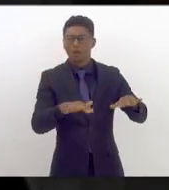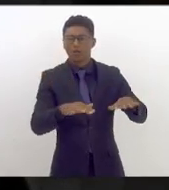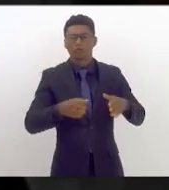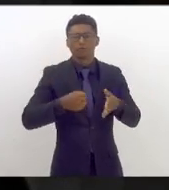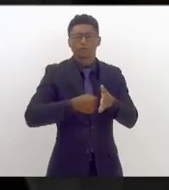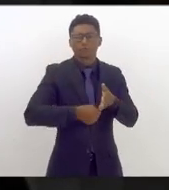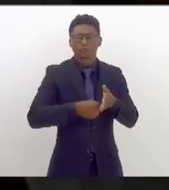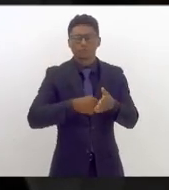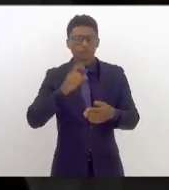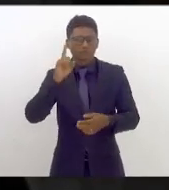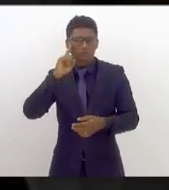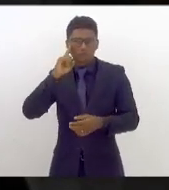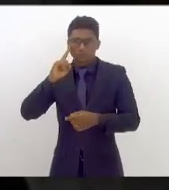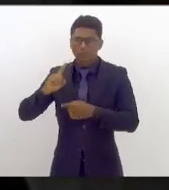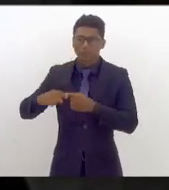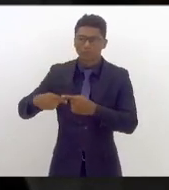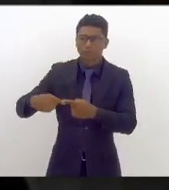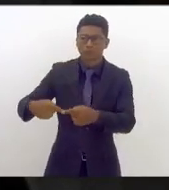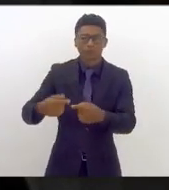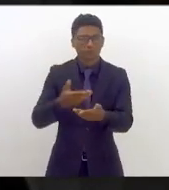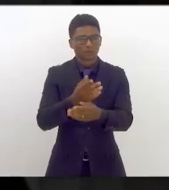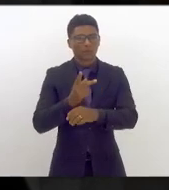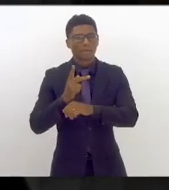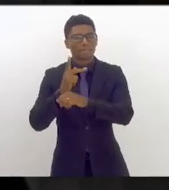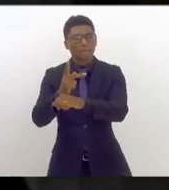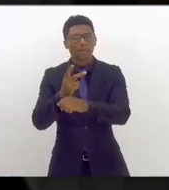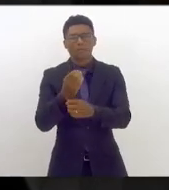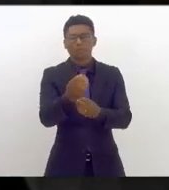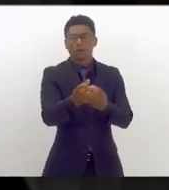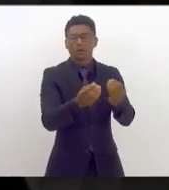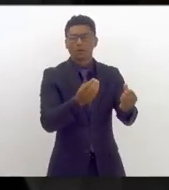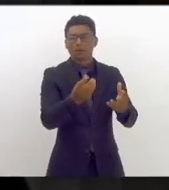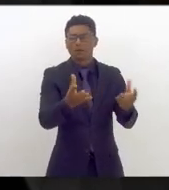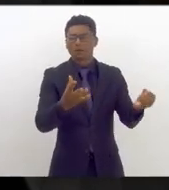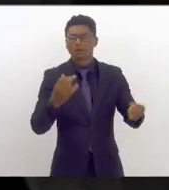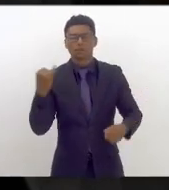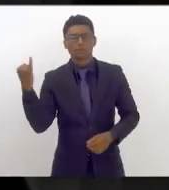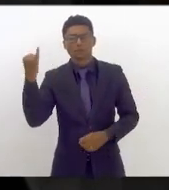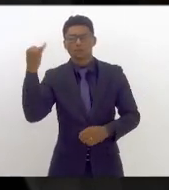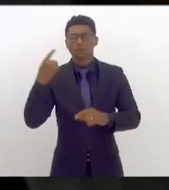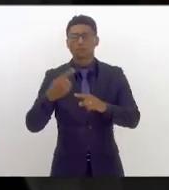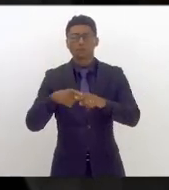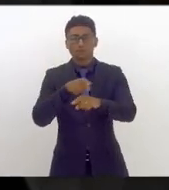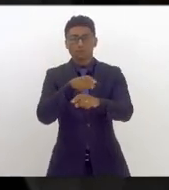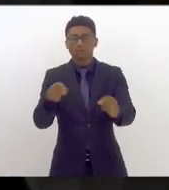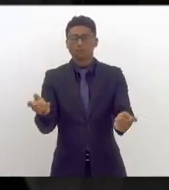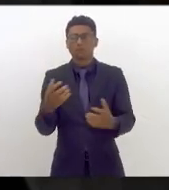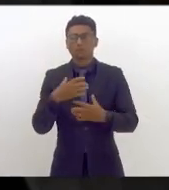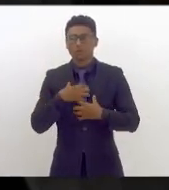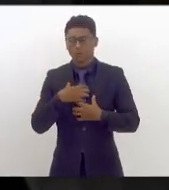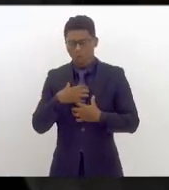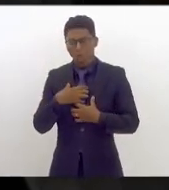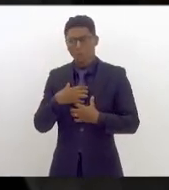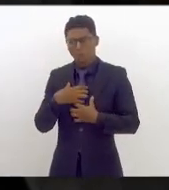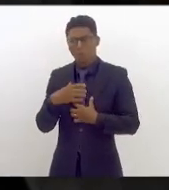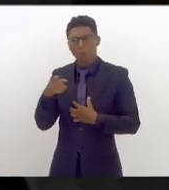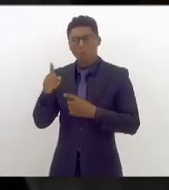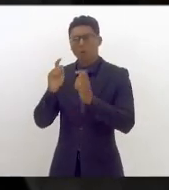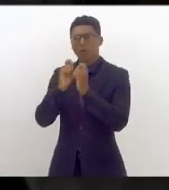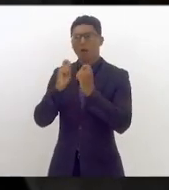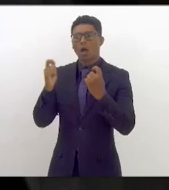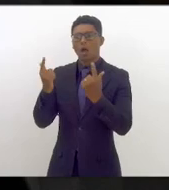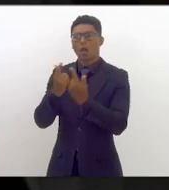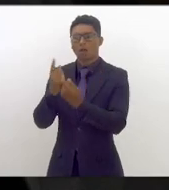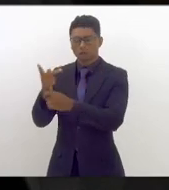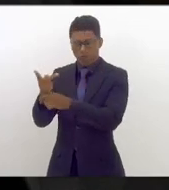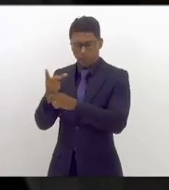lida cotidiana da Ecosol no Rio foram reconhecidos. É um gesto importante, porque eles se sentem lembrados por alguma instância do poder público, já como bem disse